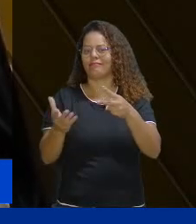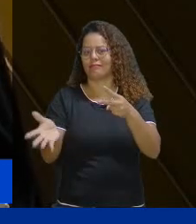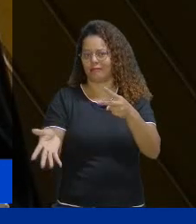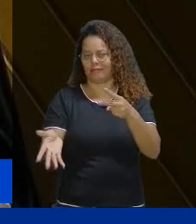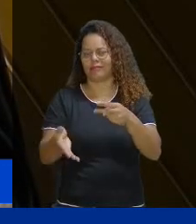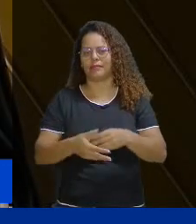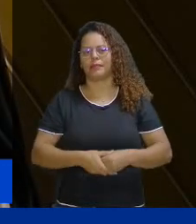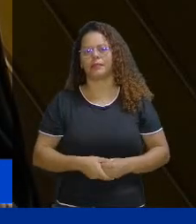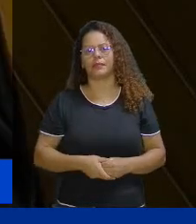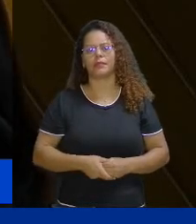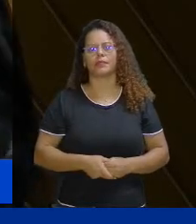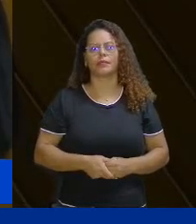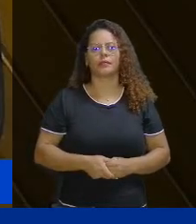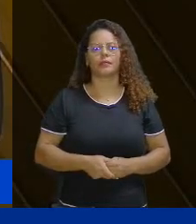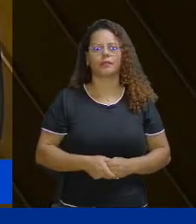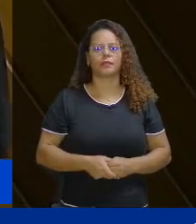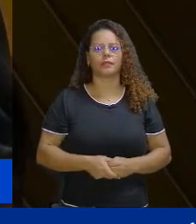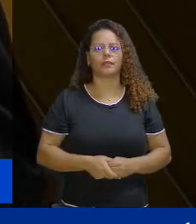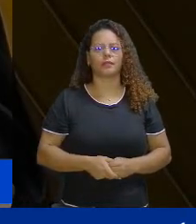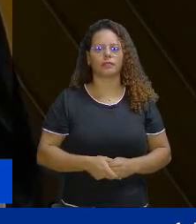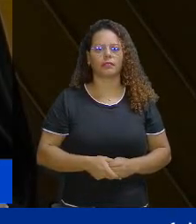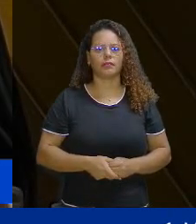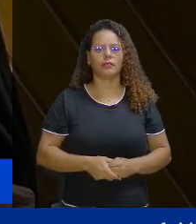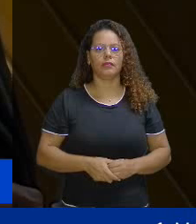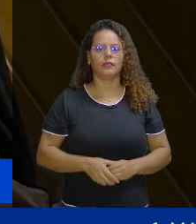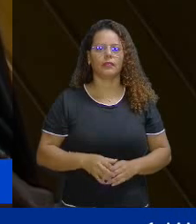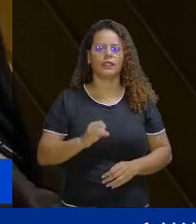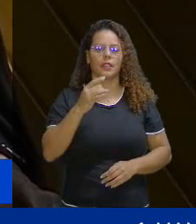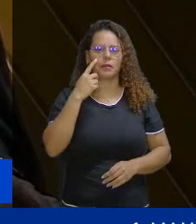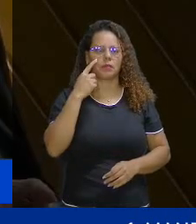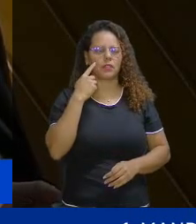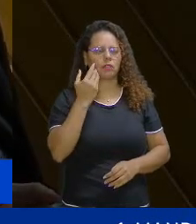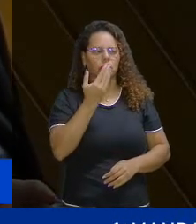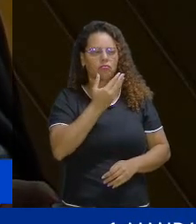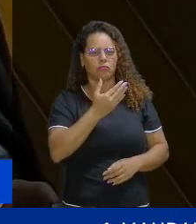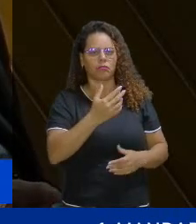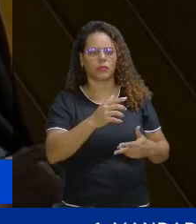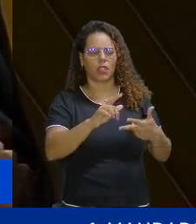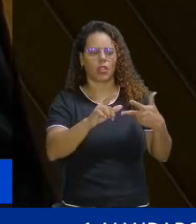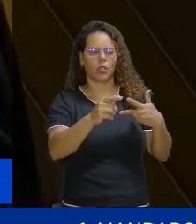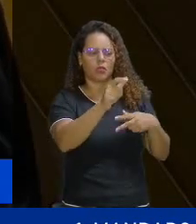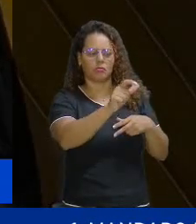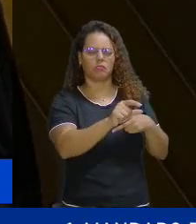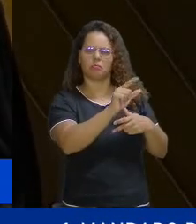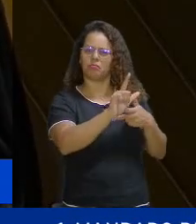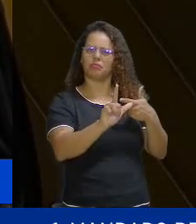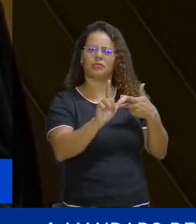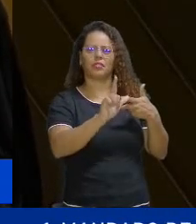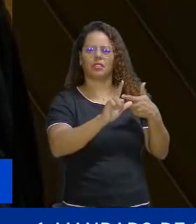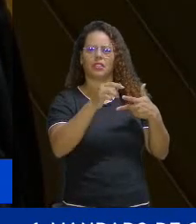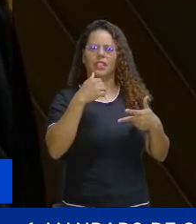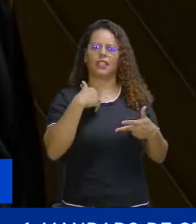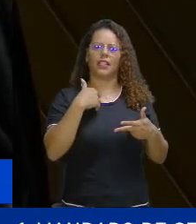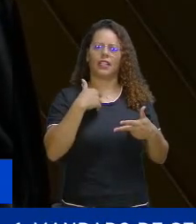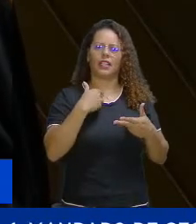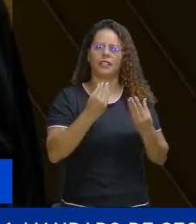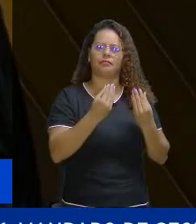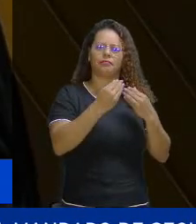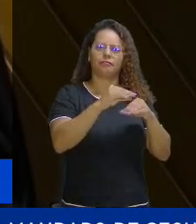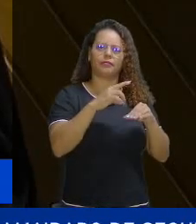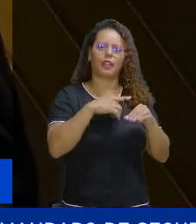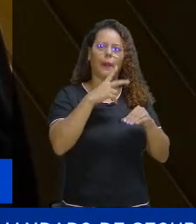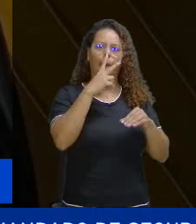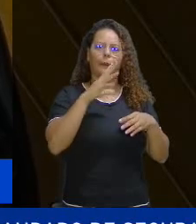judiciária. E se fosse a intenção do legislador de colocar a gratificação da atividade judiciária